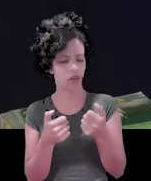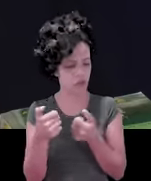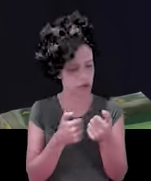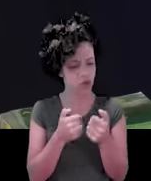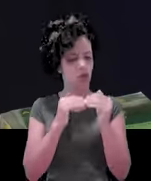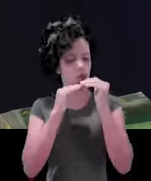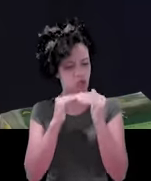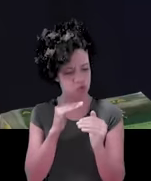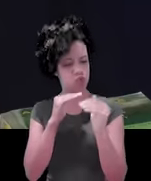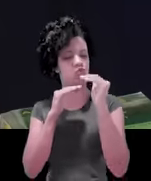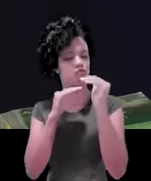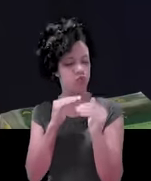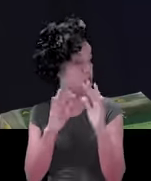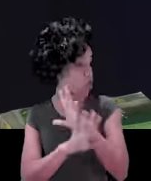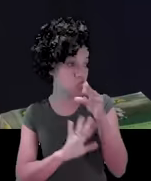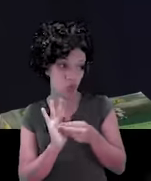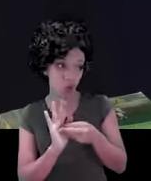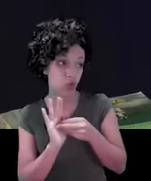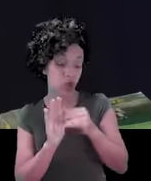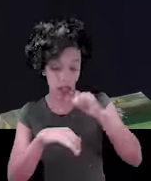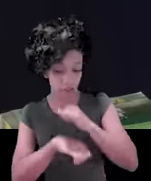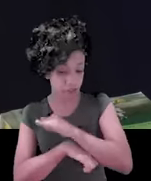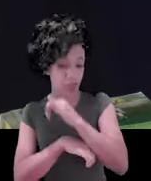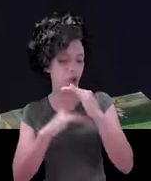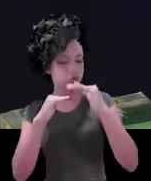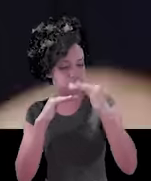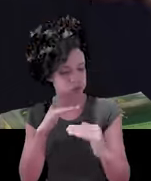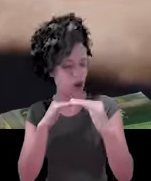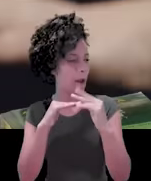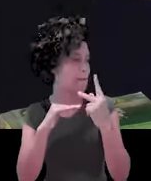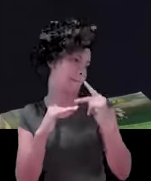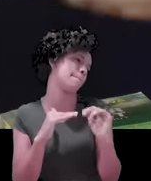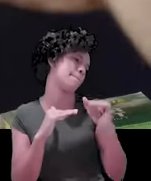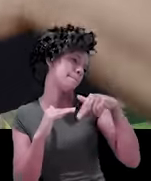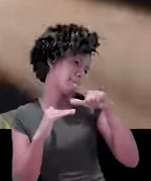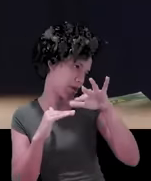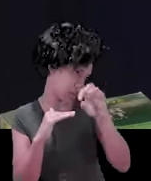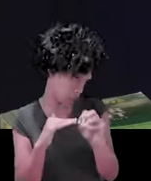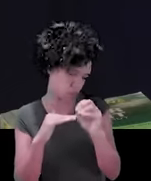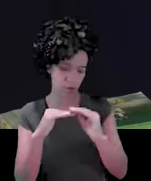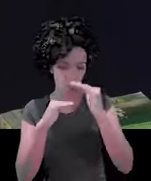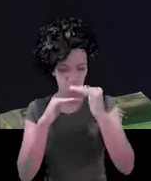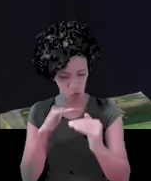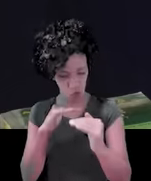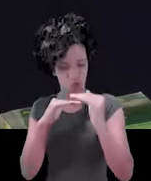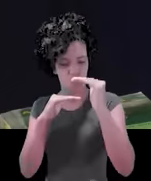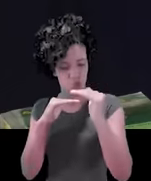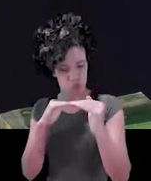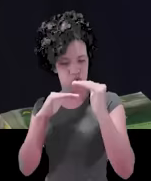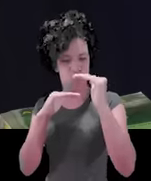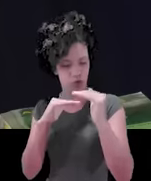velocidade de planeio com pensei em tudo houve um plano viu todo avião plana bom de verbos tudo clã eles estão eles vão